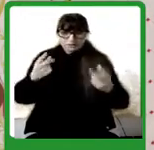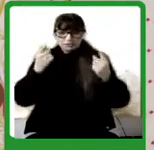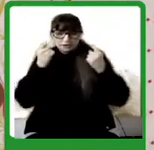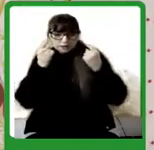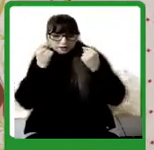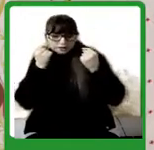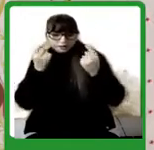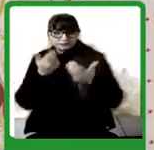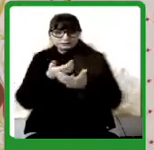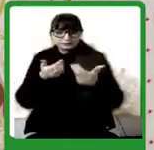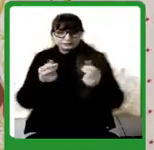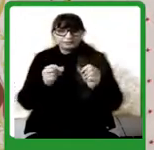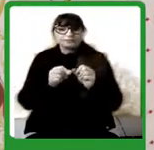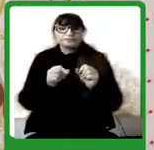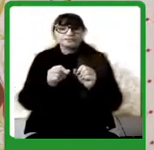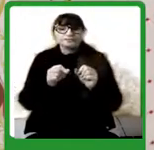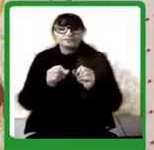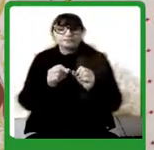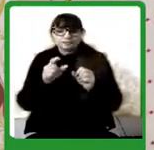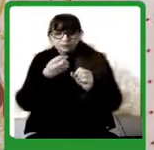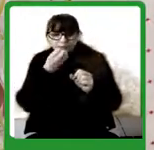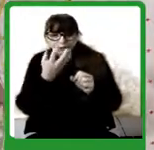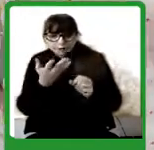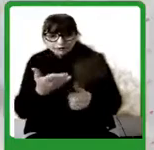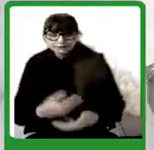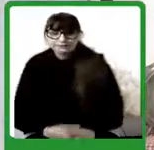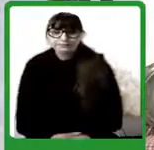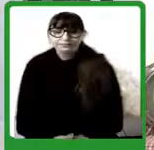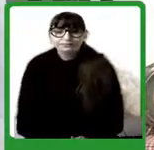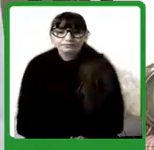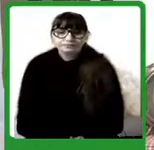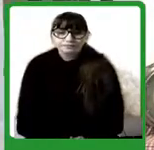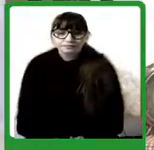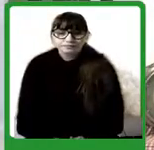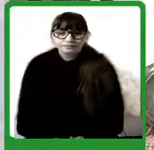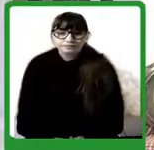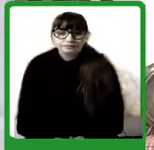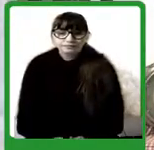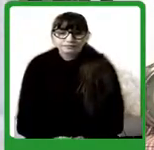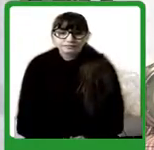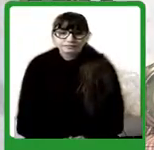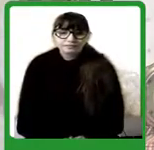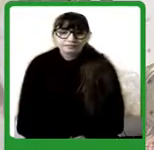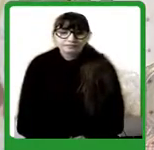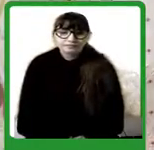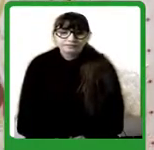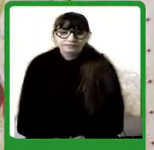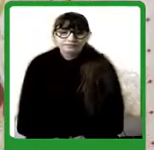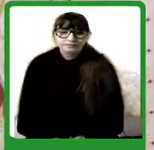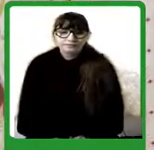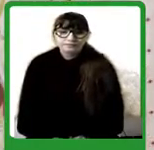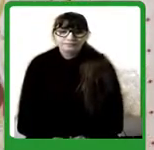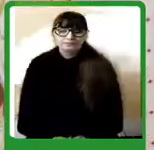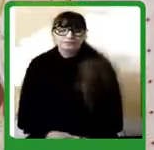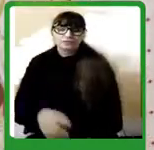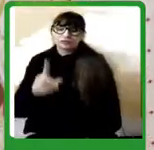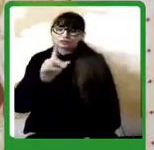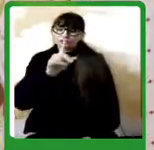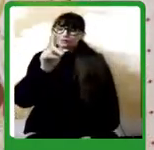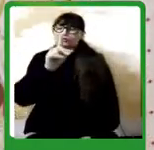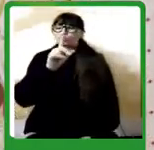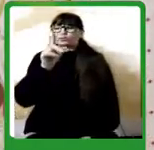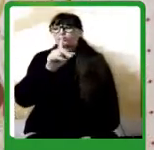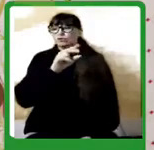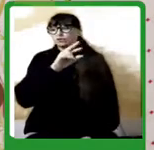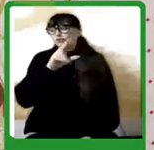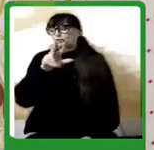fez essas bolachas aqui? É boa? É boa, a mãe da Angelita. A mãe da Angelita, não, acho que não é dela. Ela botava as bolinhas, aquelas mais cromadas em